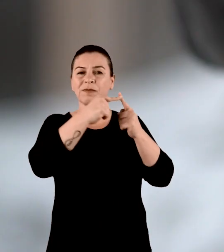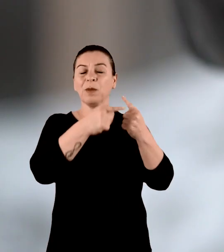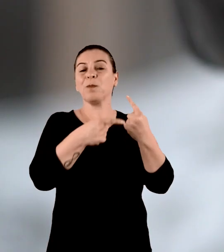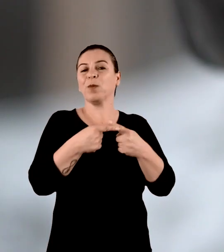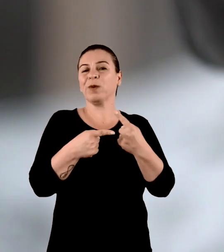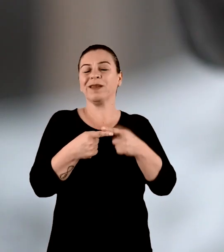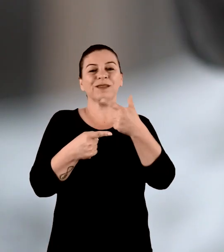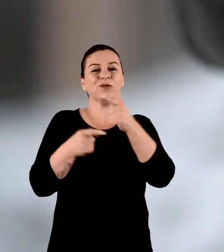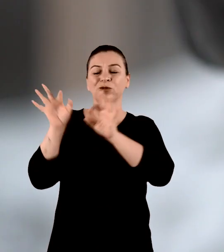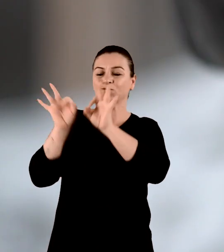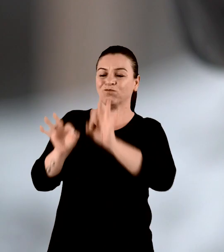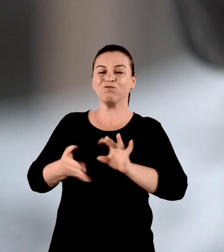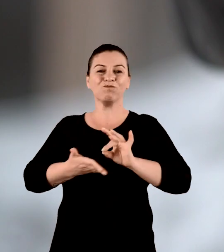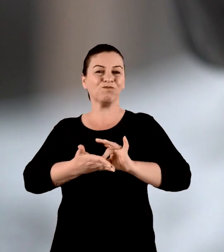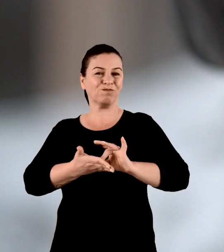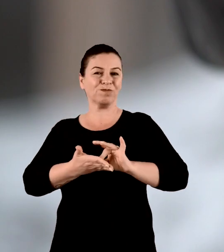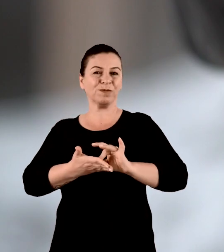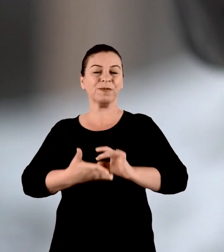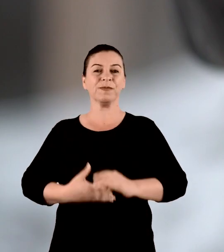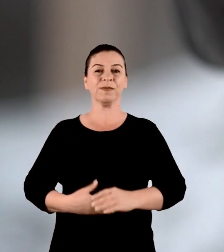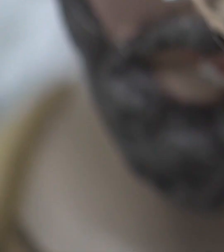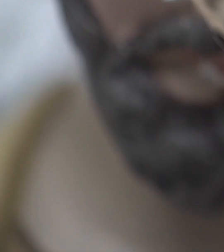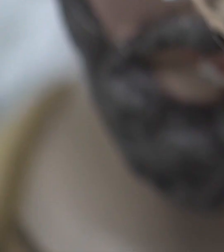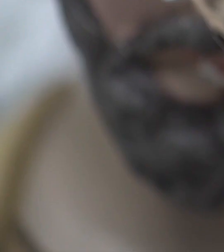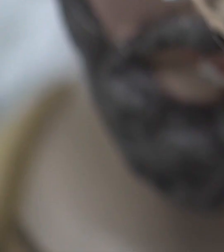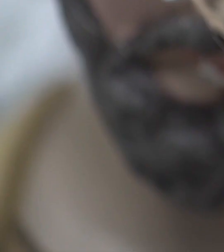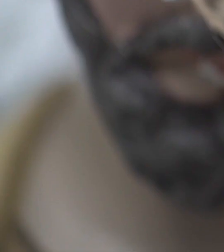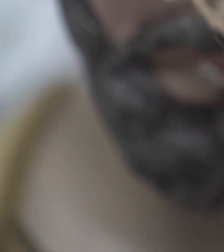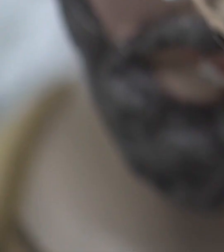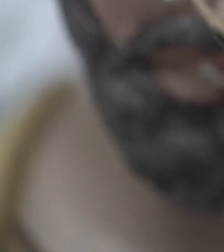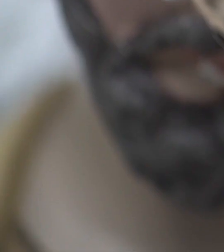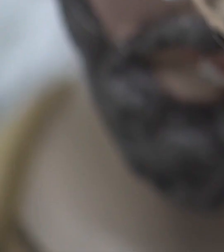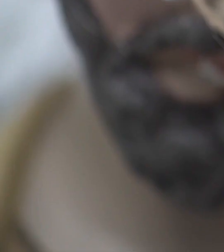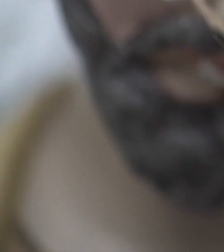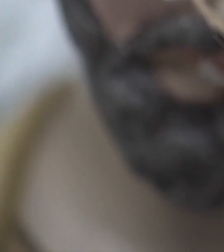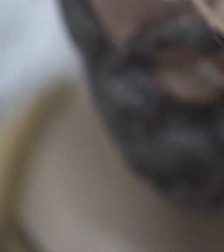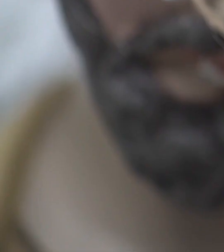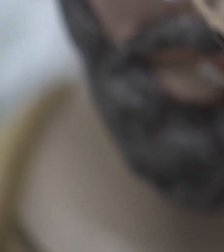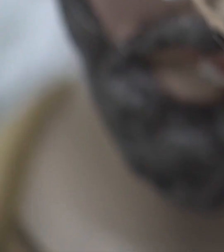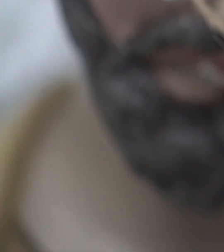nos porões das igrejas porque não tinham restauração.